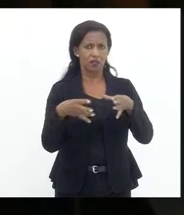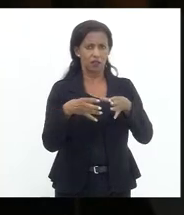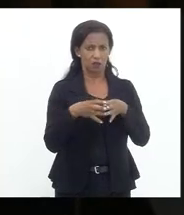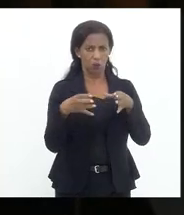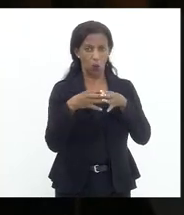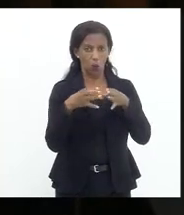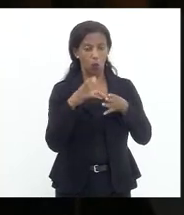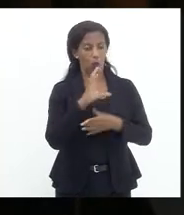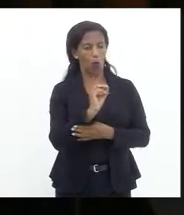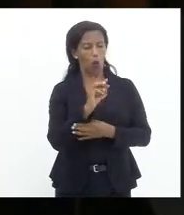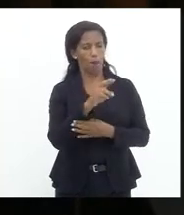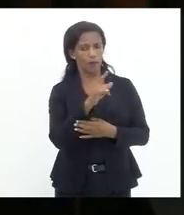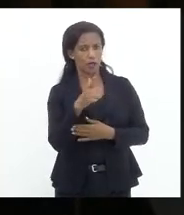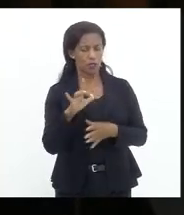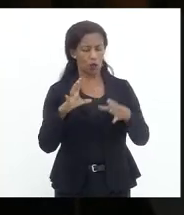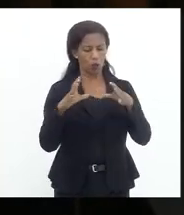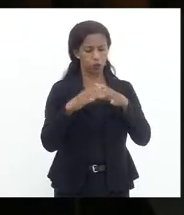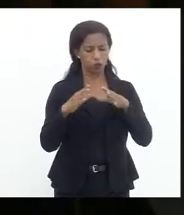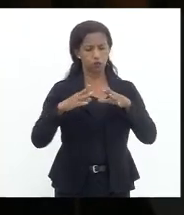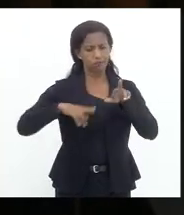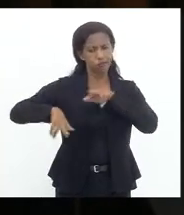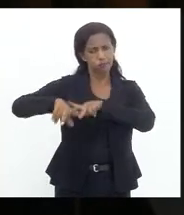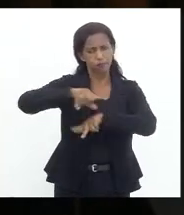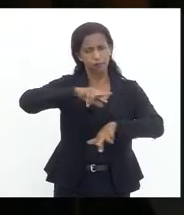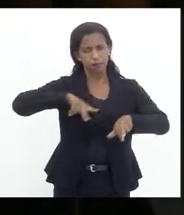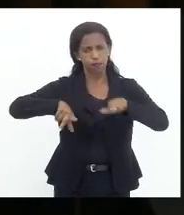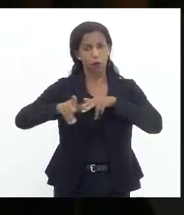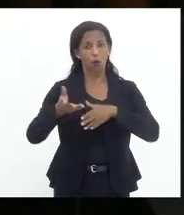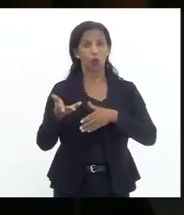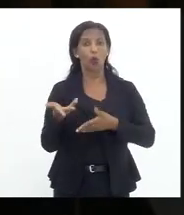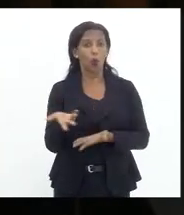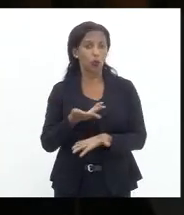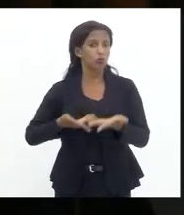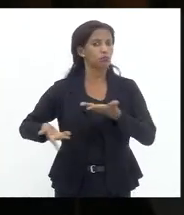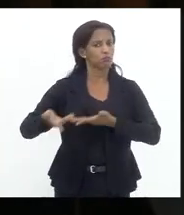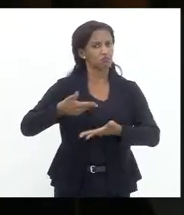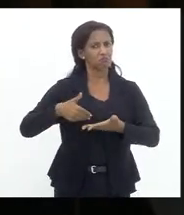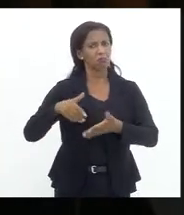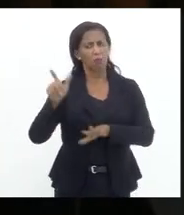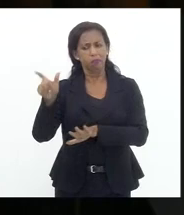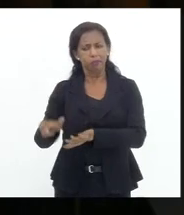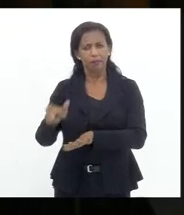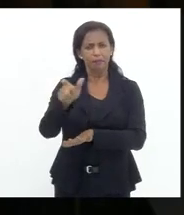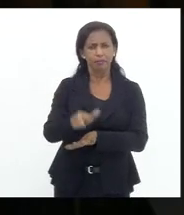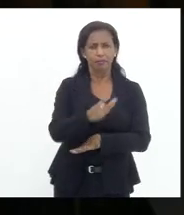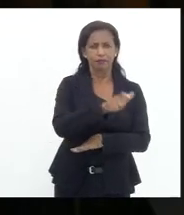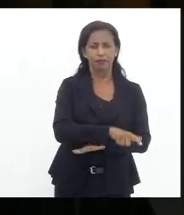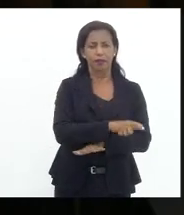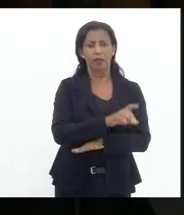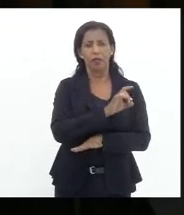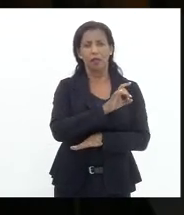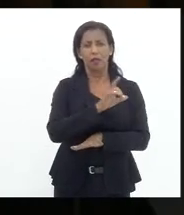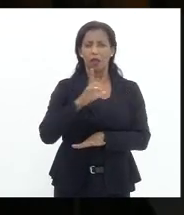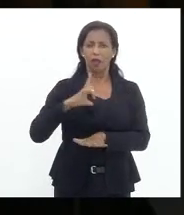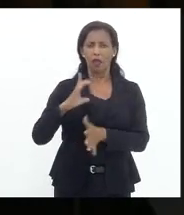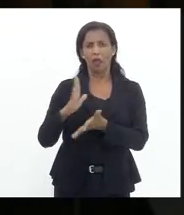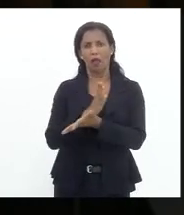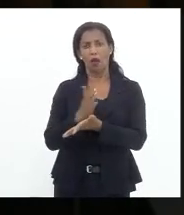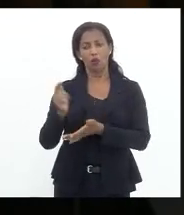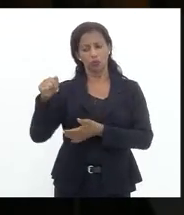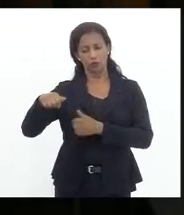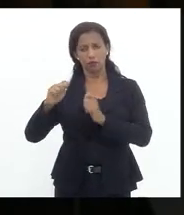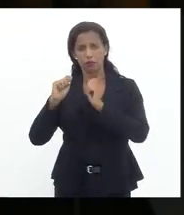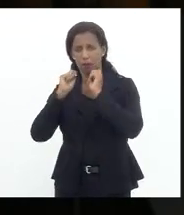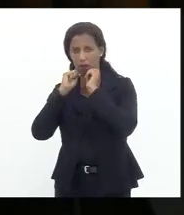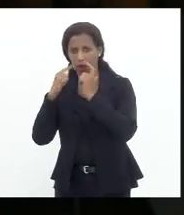uma comissão mista, onde participarão diversos atores, dentre eles esta